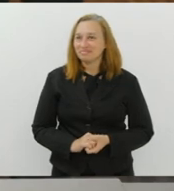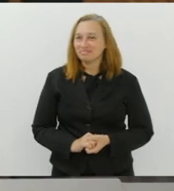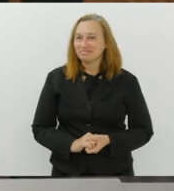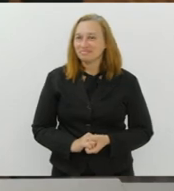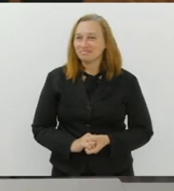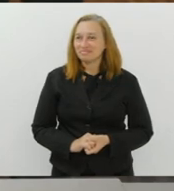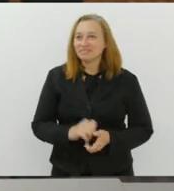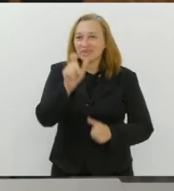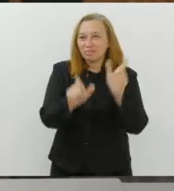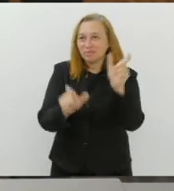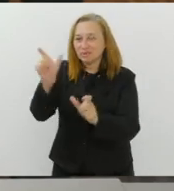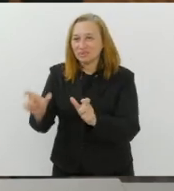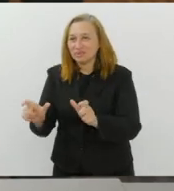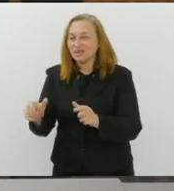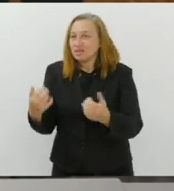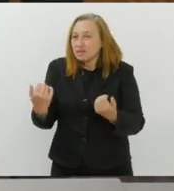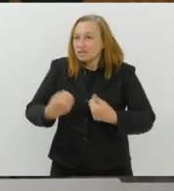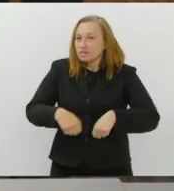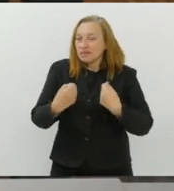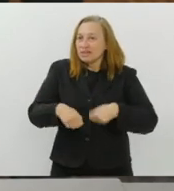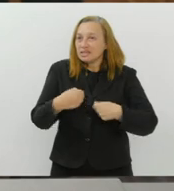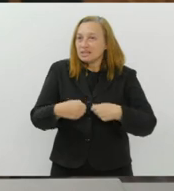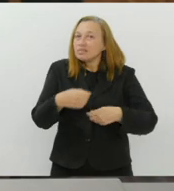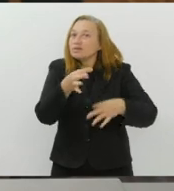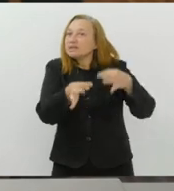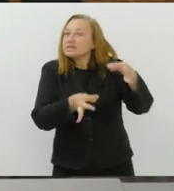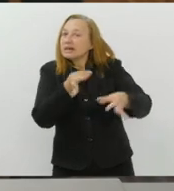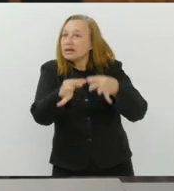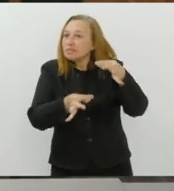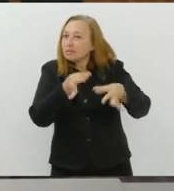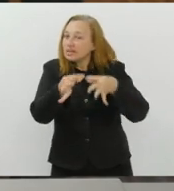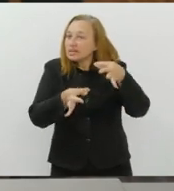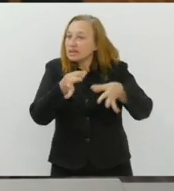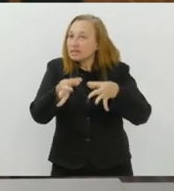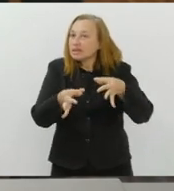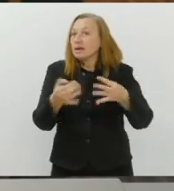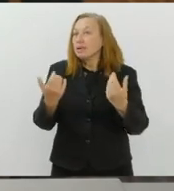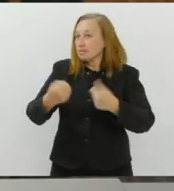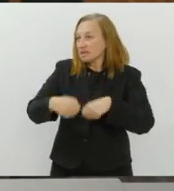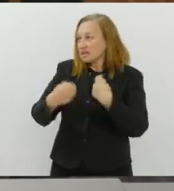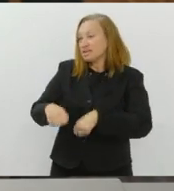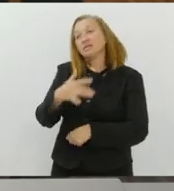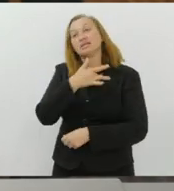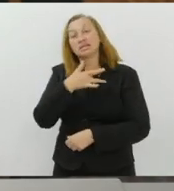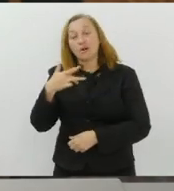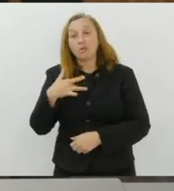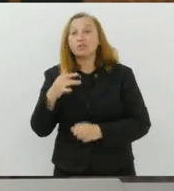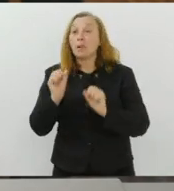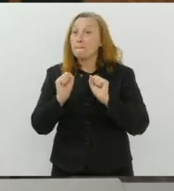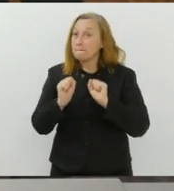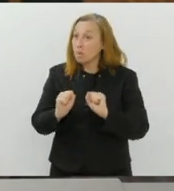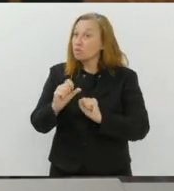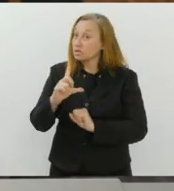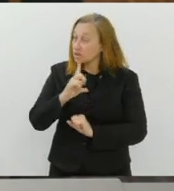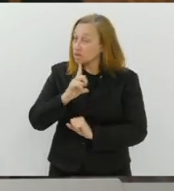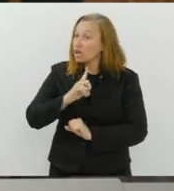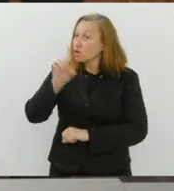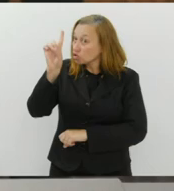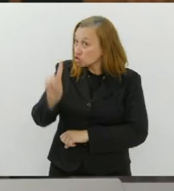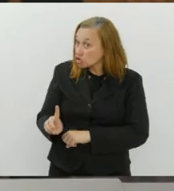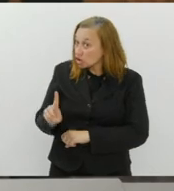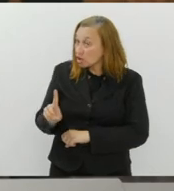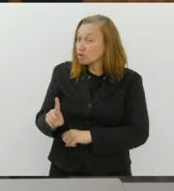que precisam das terapias, que precisam dos planos de saúde, possam ter o seu